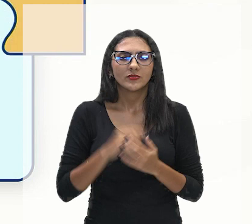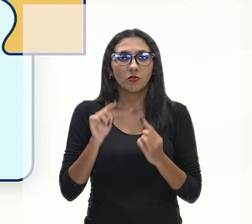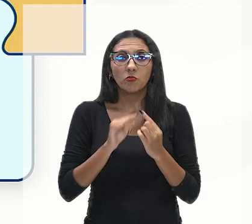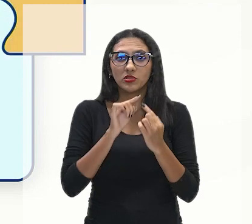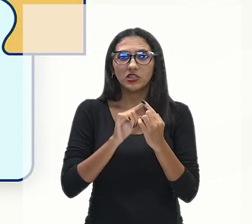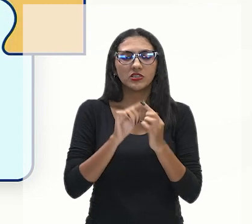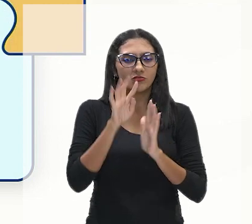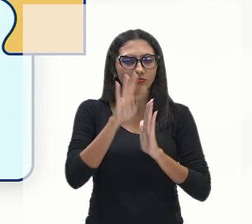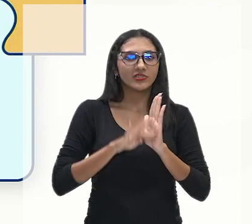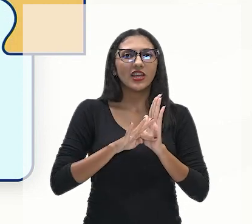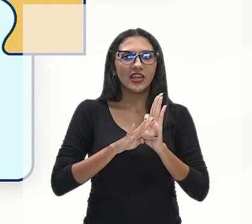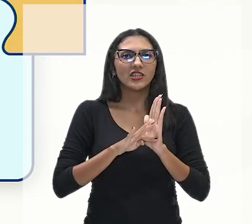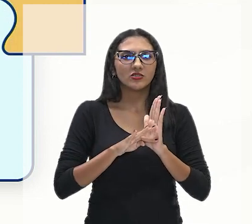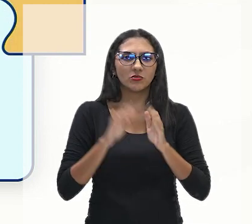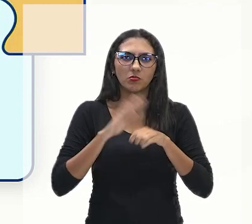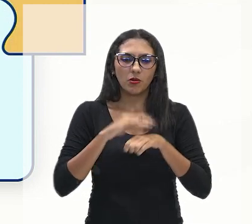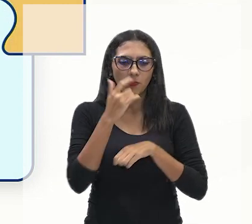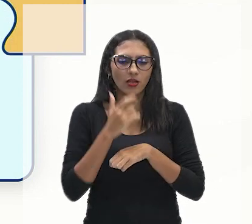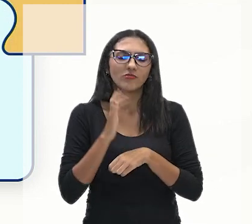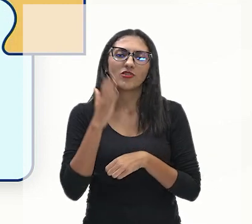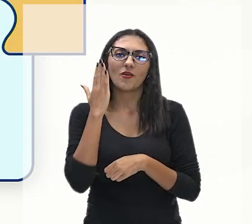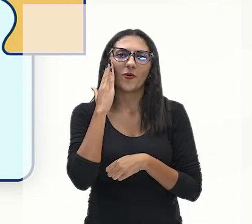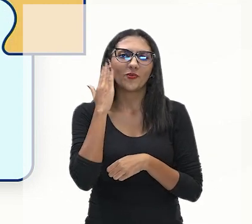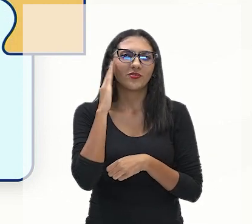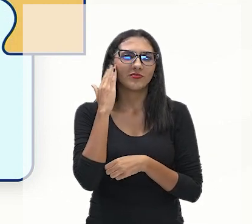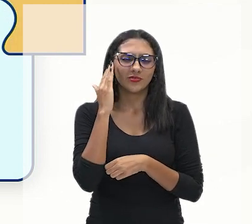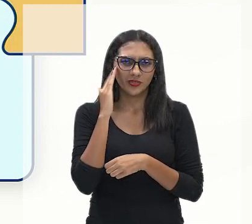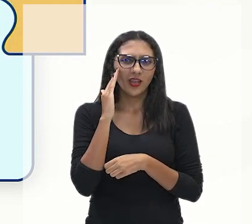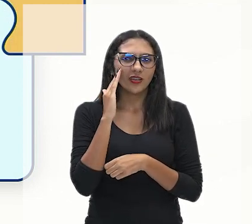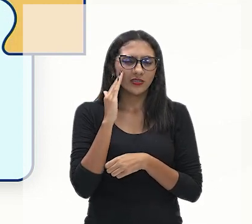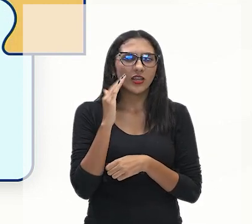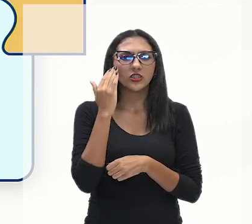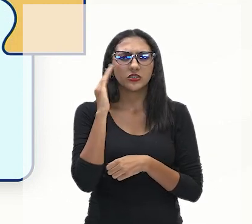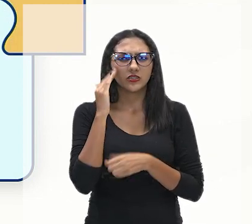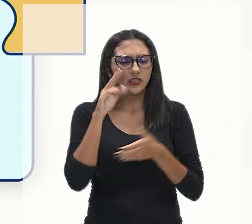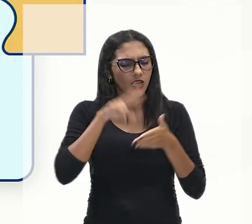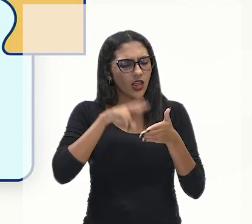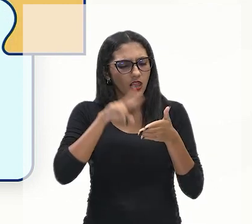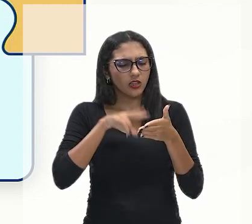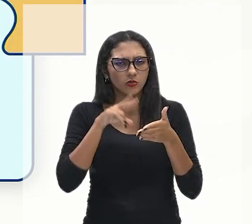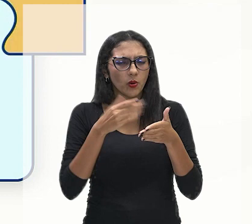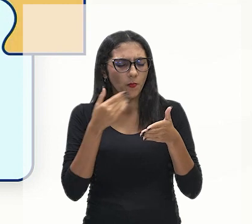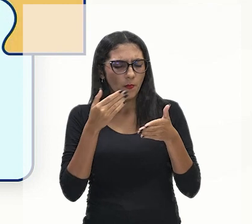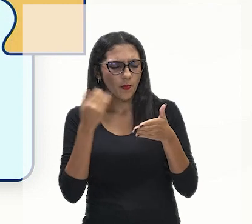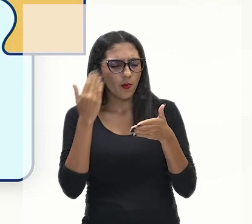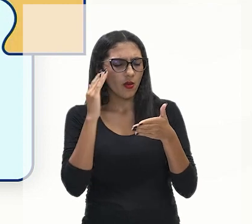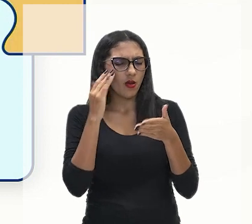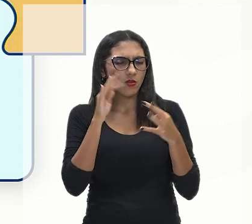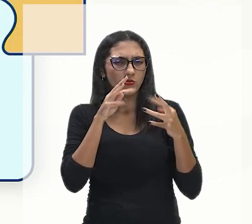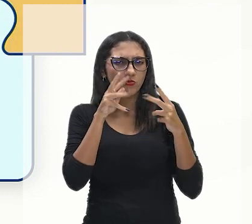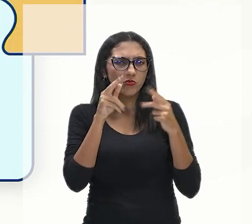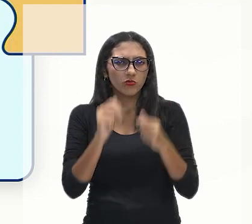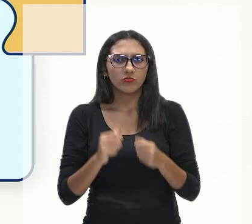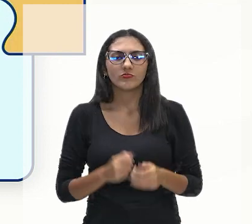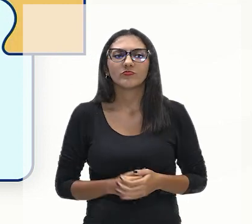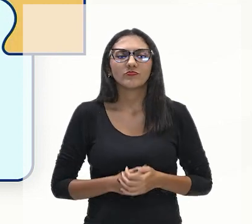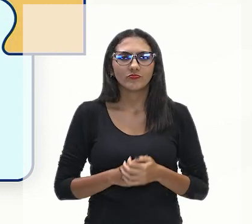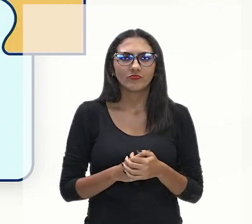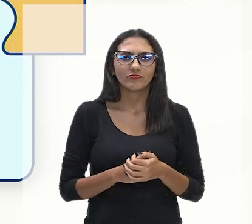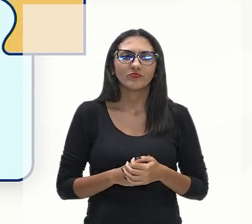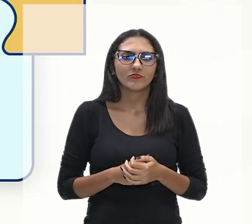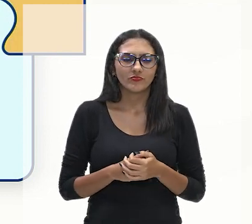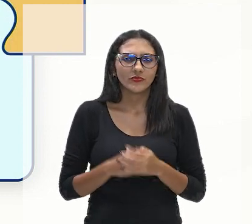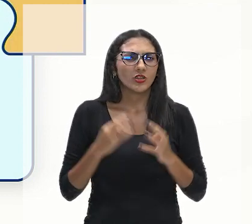o significado do texto, né? De absorver o significado do texto. Tudo aquilo que você sabe, que você teve